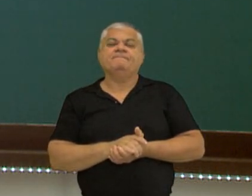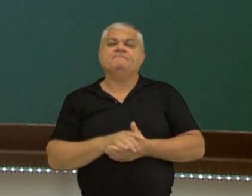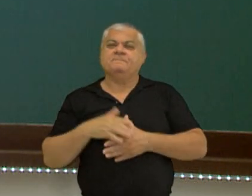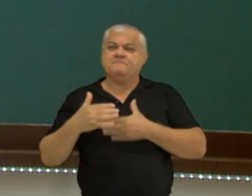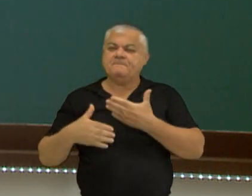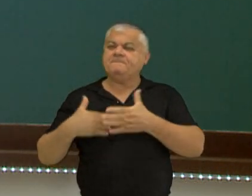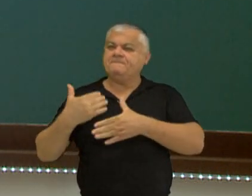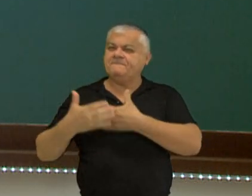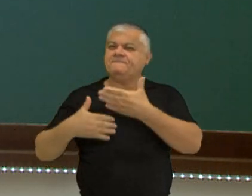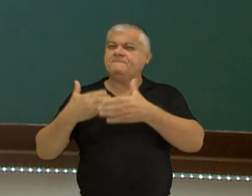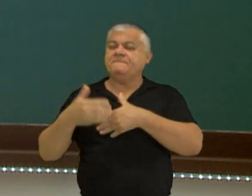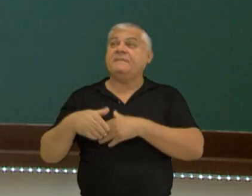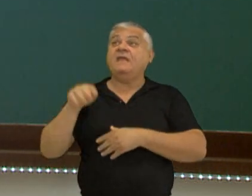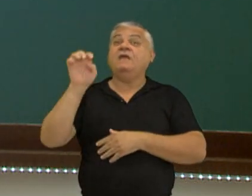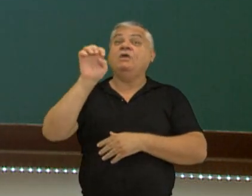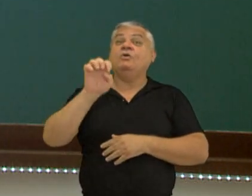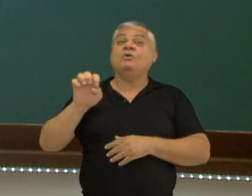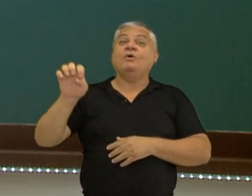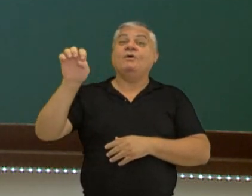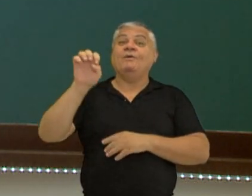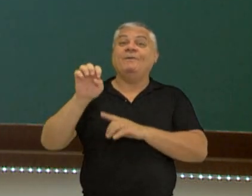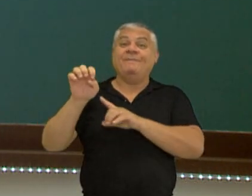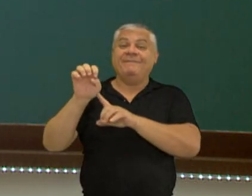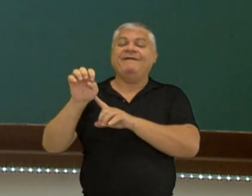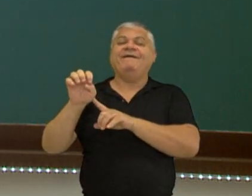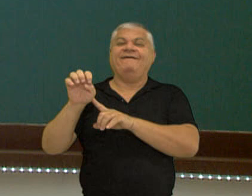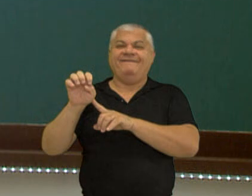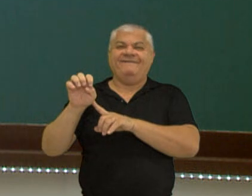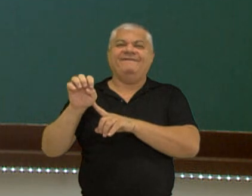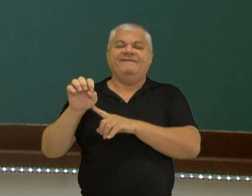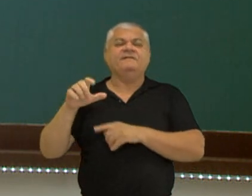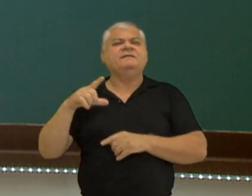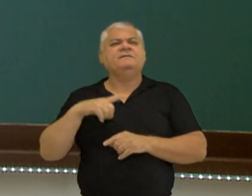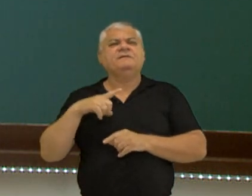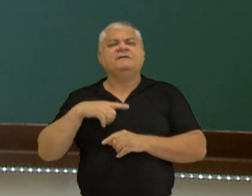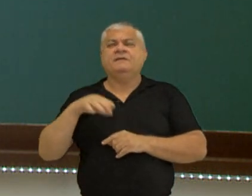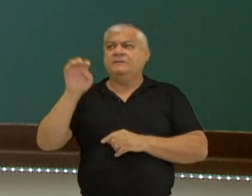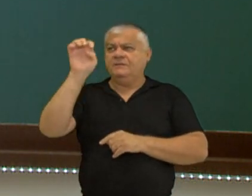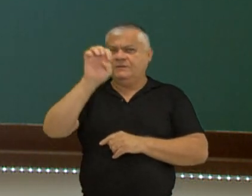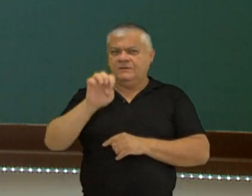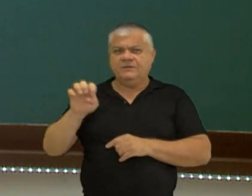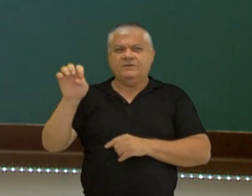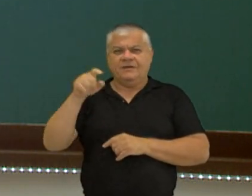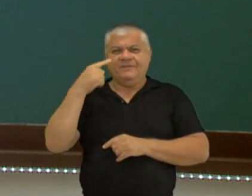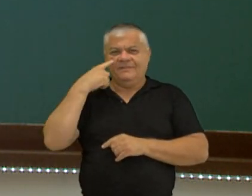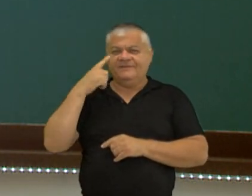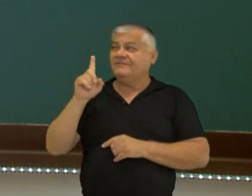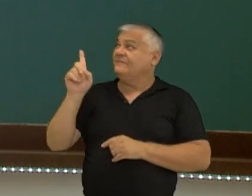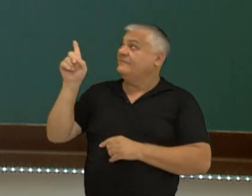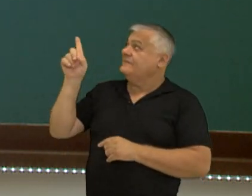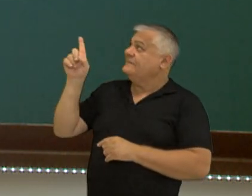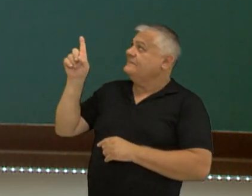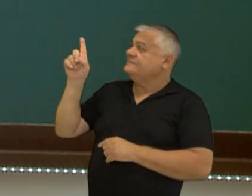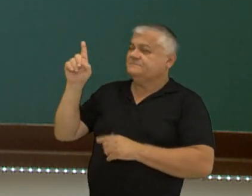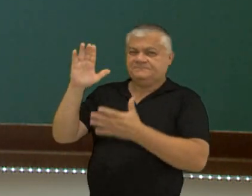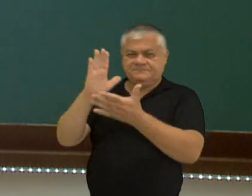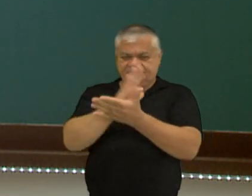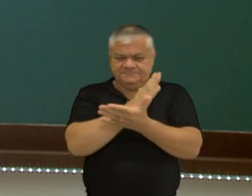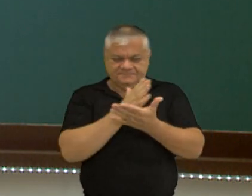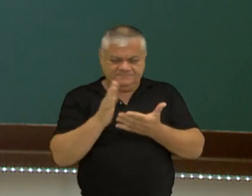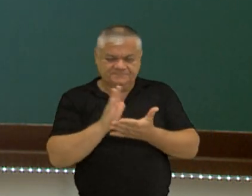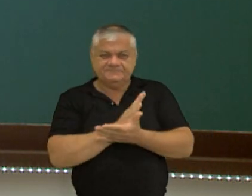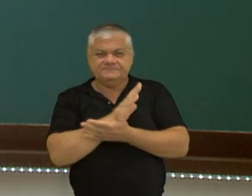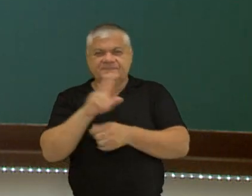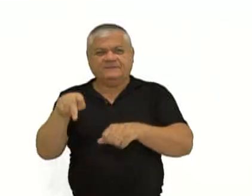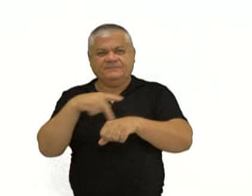conhecimento pelos continentes, vamos para a Europa, vamos falar sobre a Europa. A Europa, aqui está a divisão política, como a